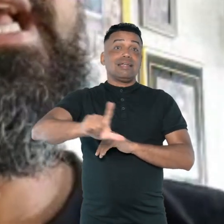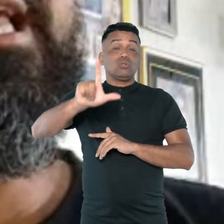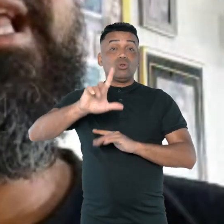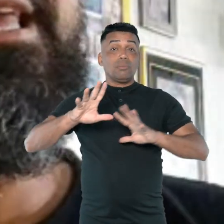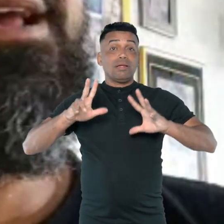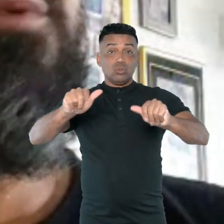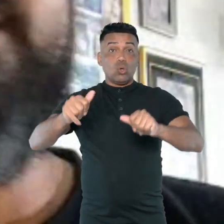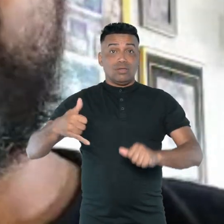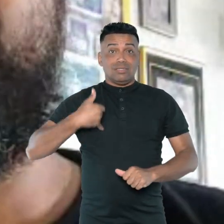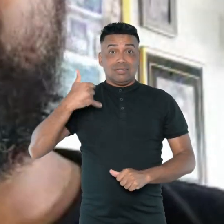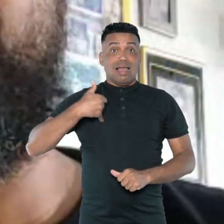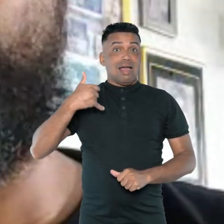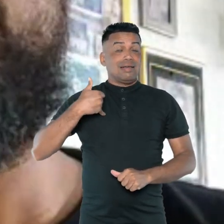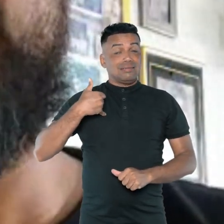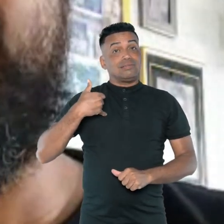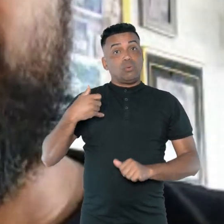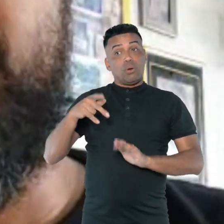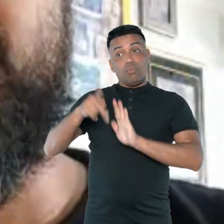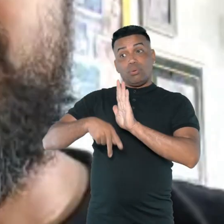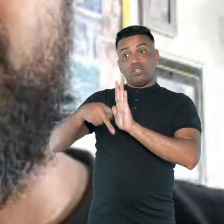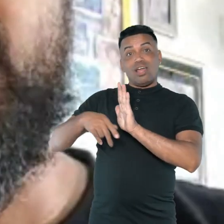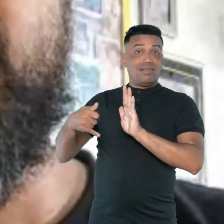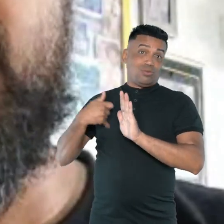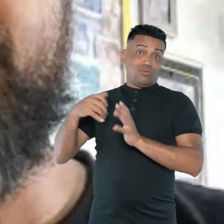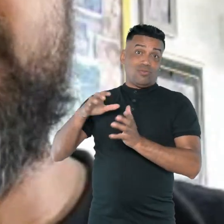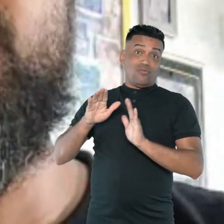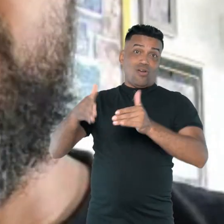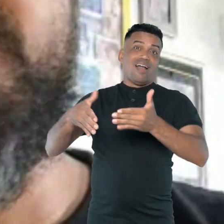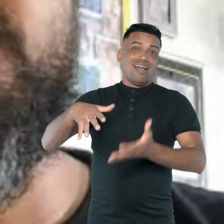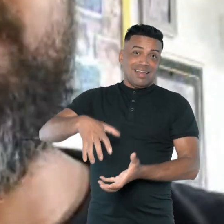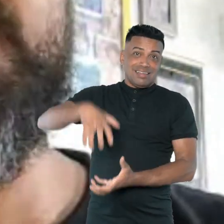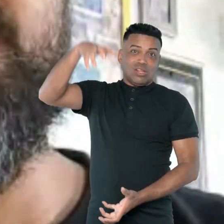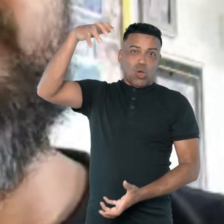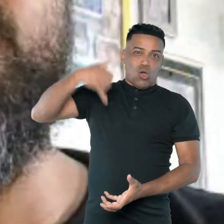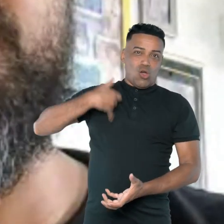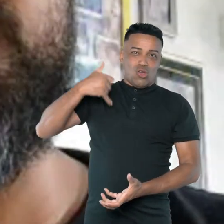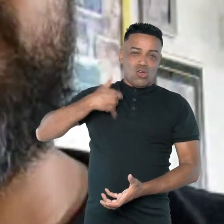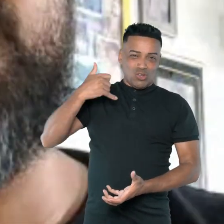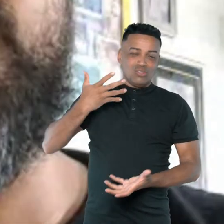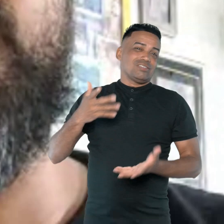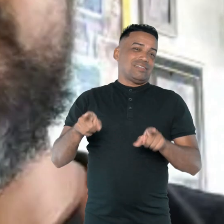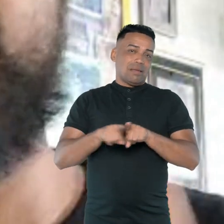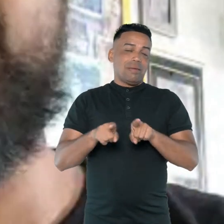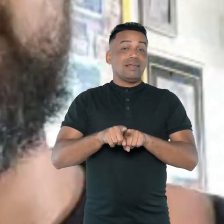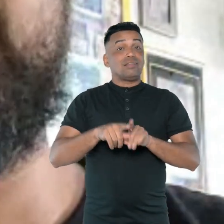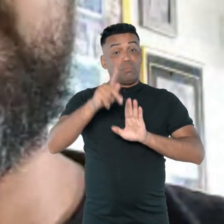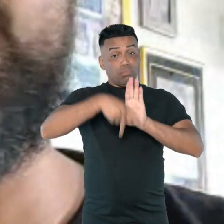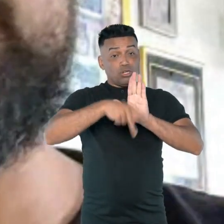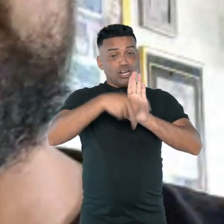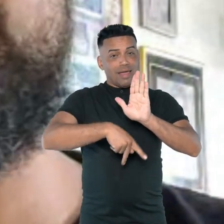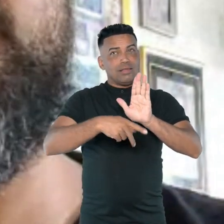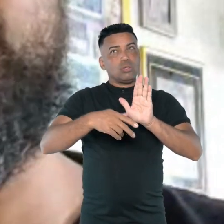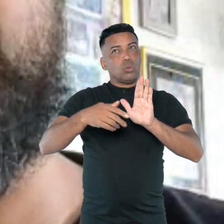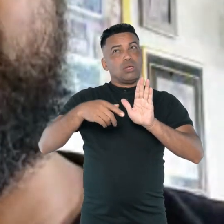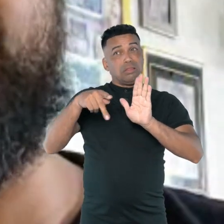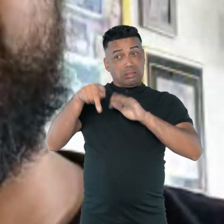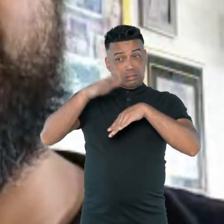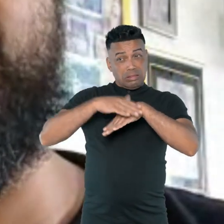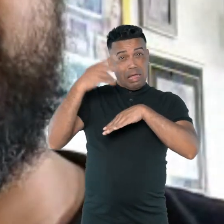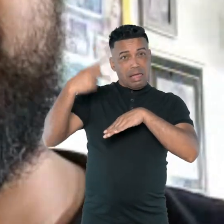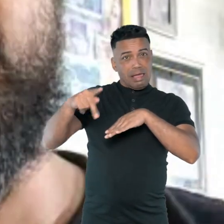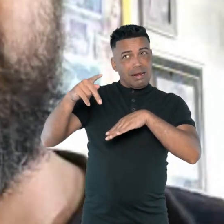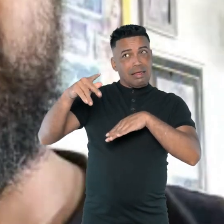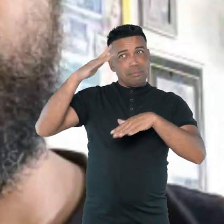idosos. E eu acho formidável isso, porque a partir do momento que eu fiquei sabendo do projeto dela, eu comecei a imaginar de que não existe